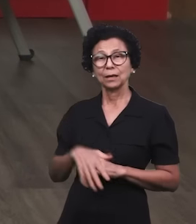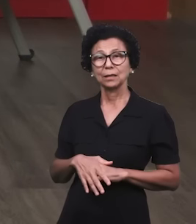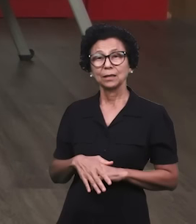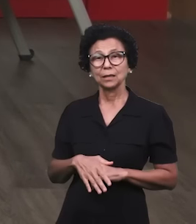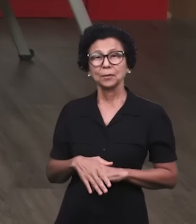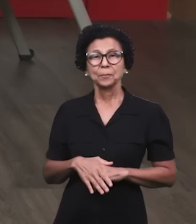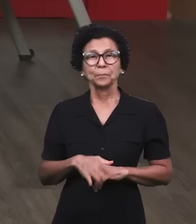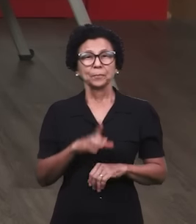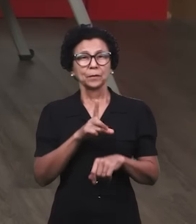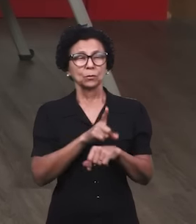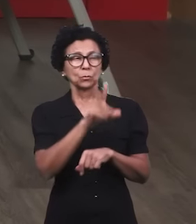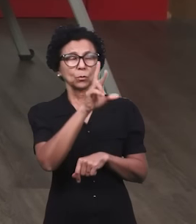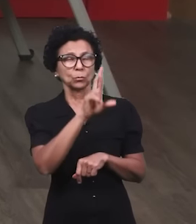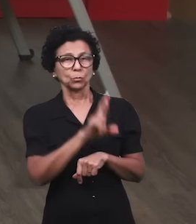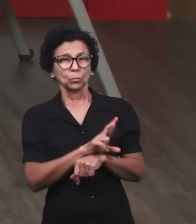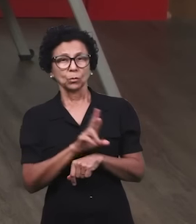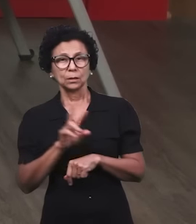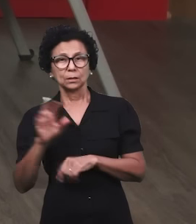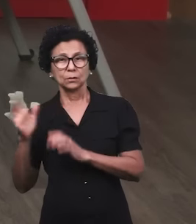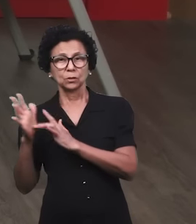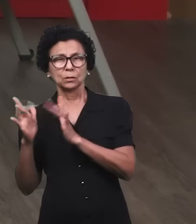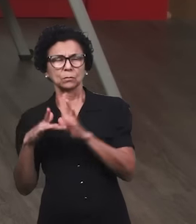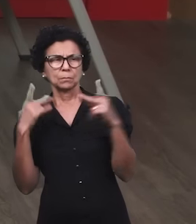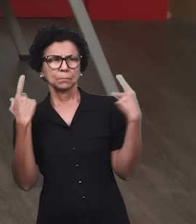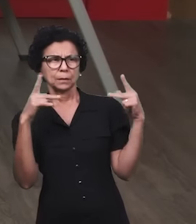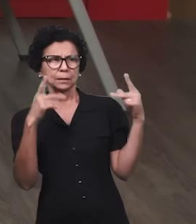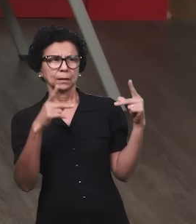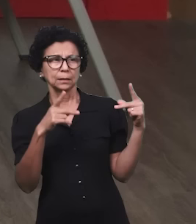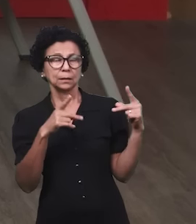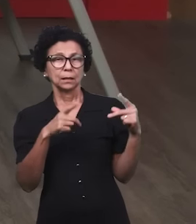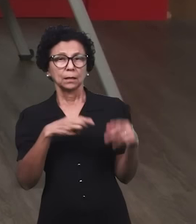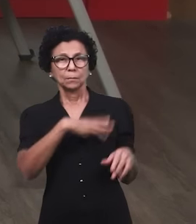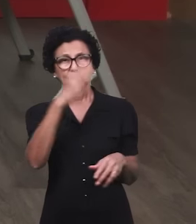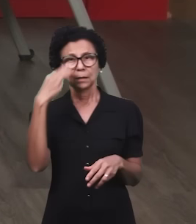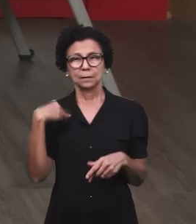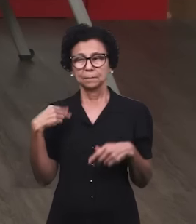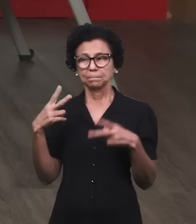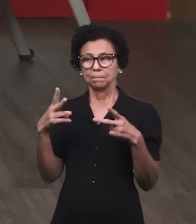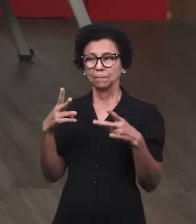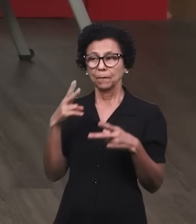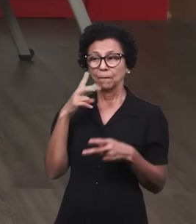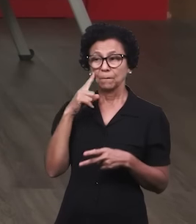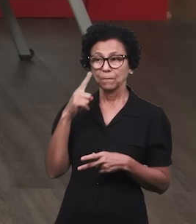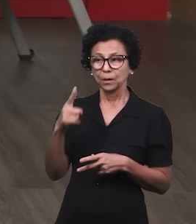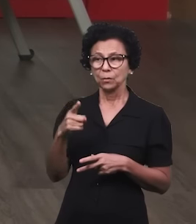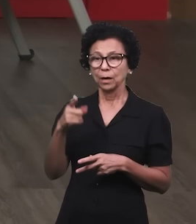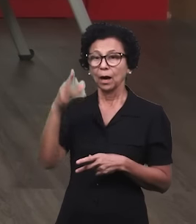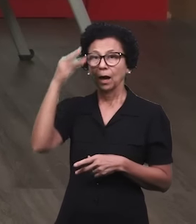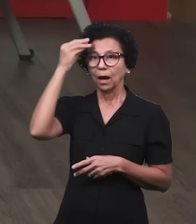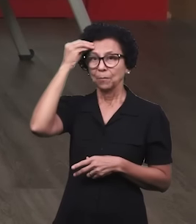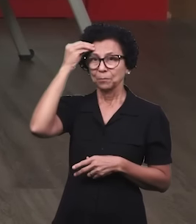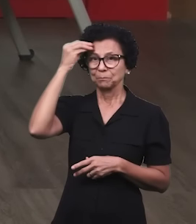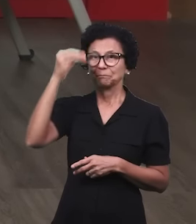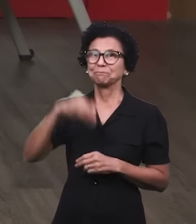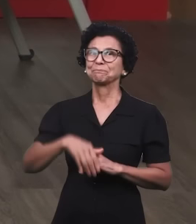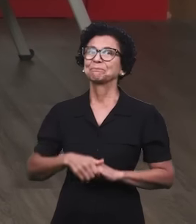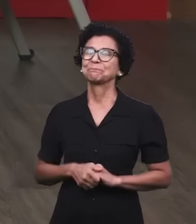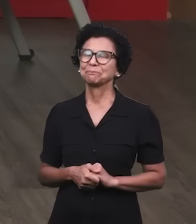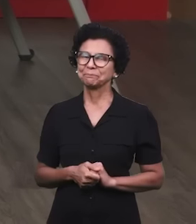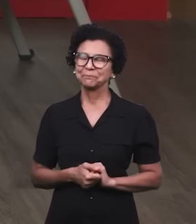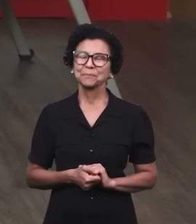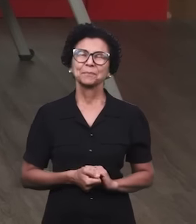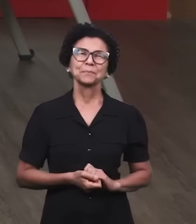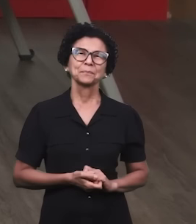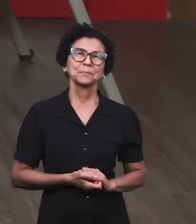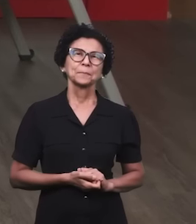guardou no coração aquilo ali, o testemunho ali. Mas, amém. Professor Vinícius, alguma consideração? Então, vamos depois